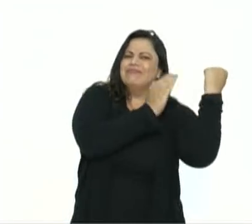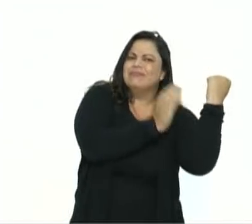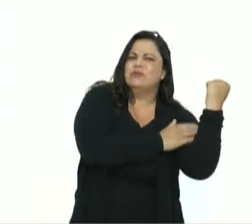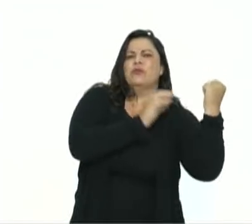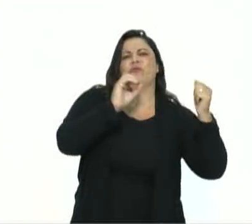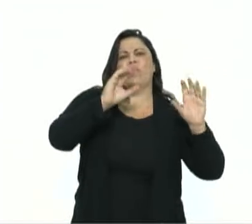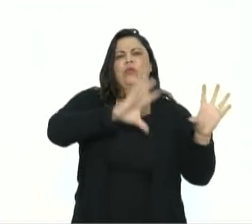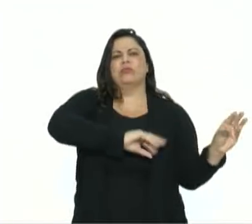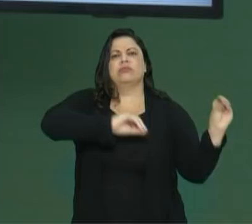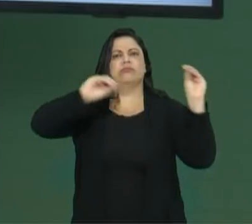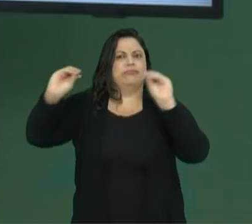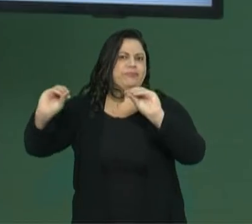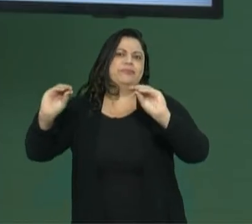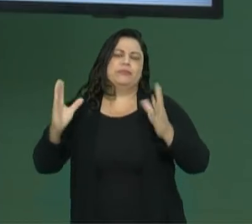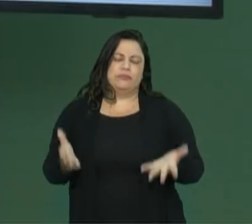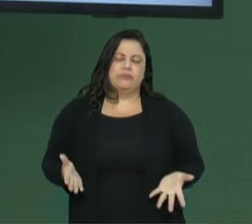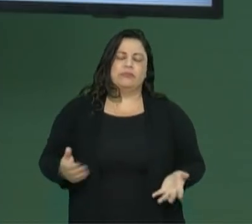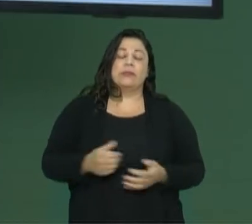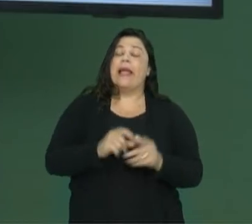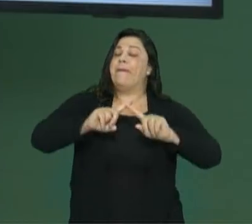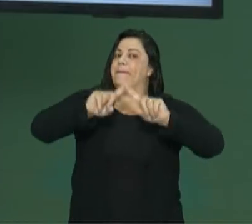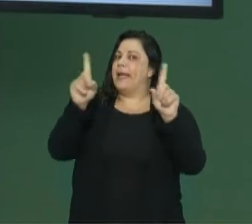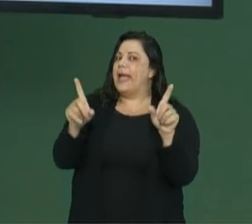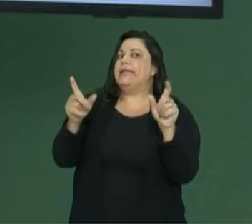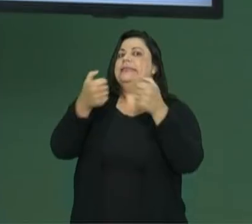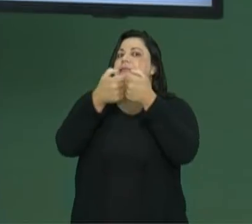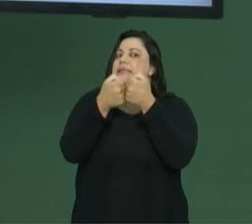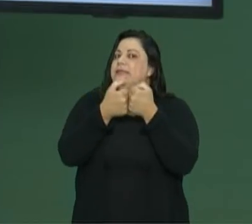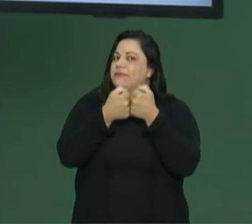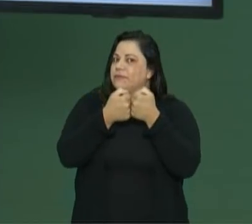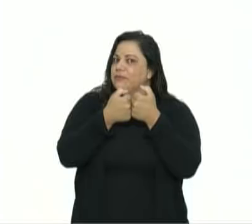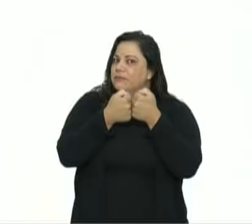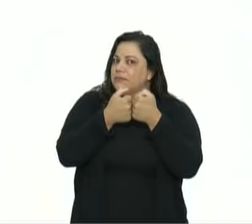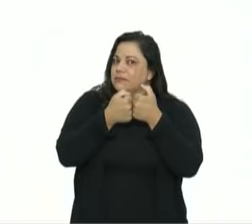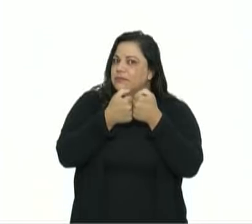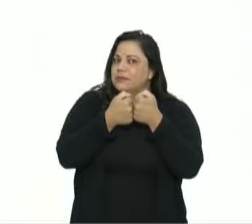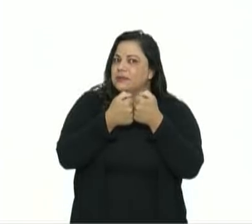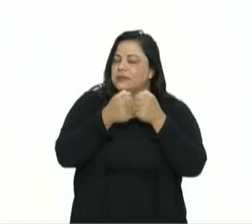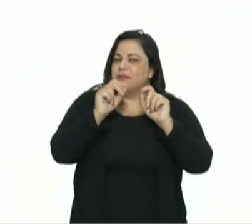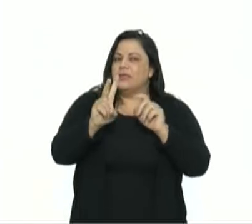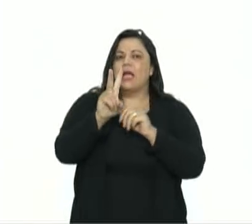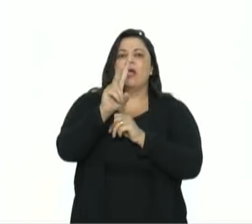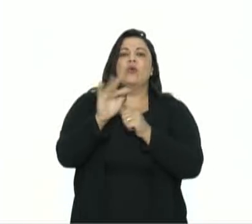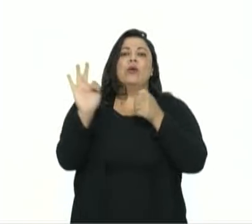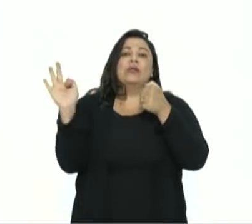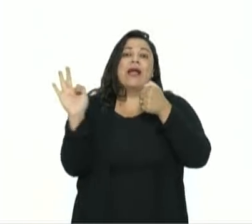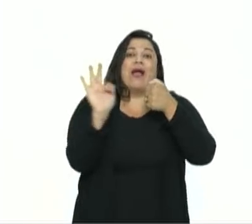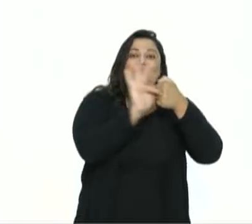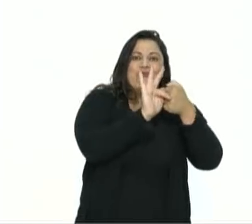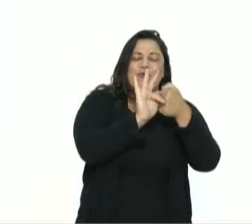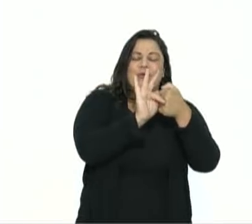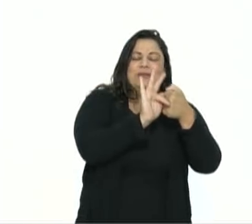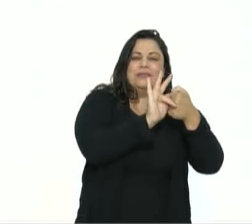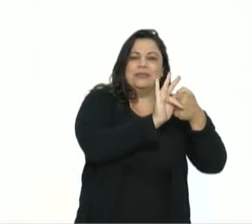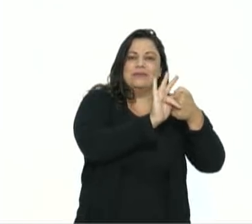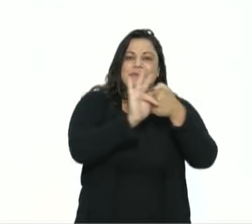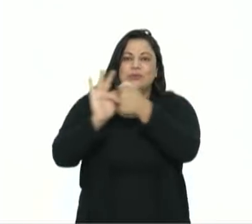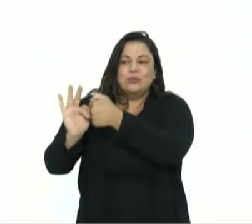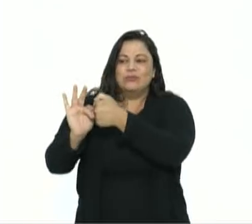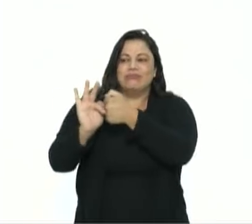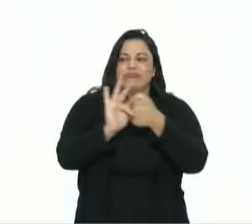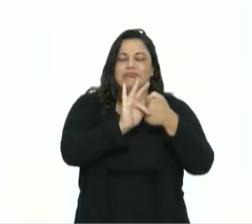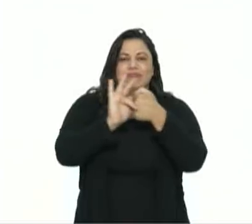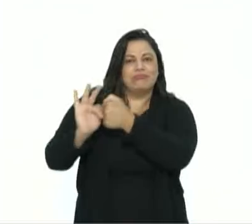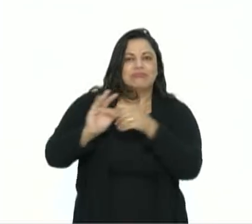física, vejam o que eu vou falar aqui. Em física, quando uma força produz o deslocamento de um corpo,